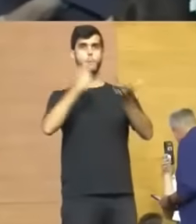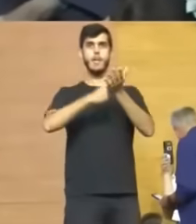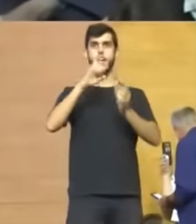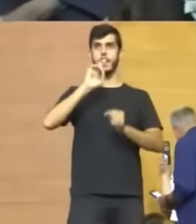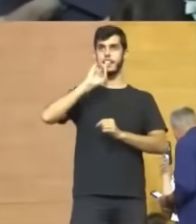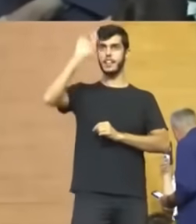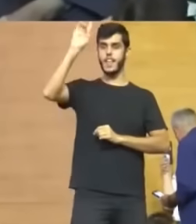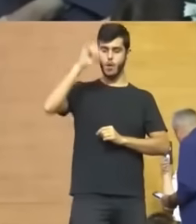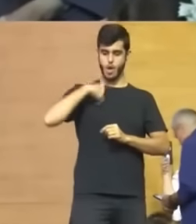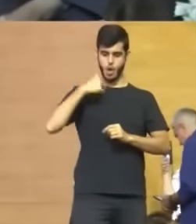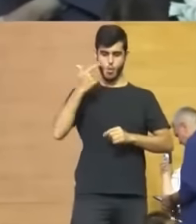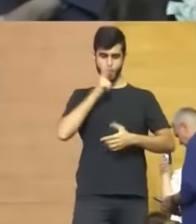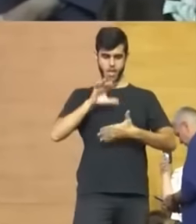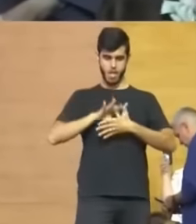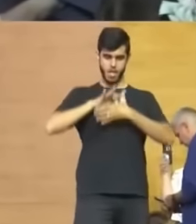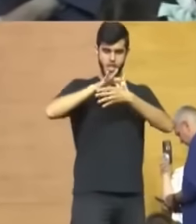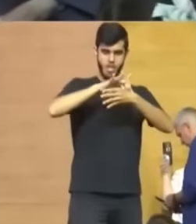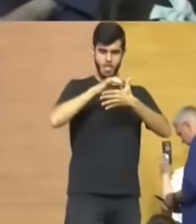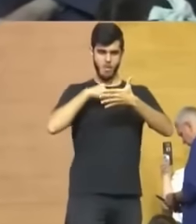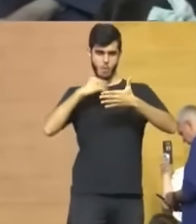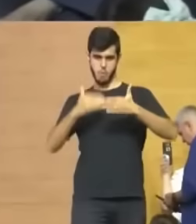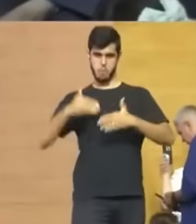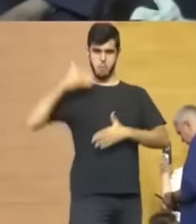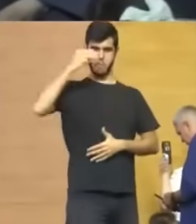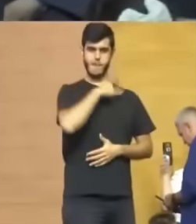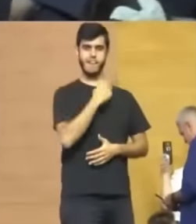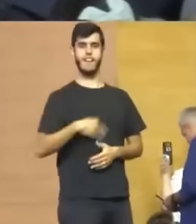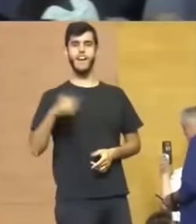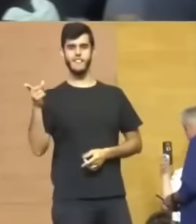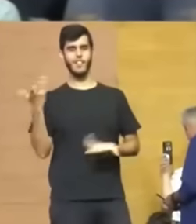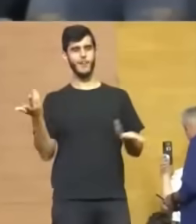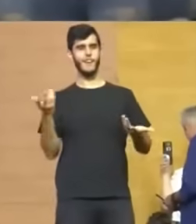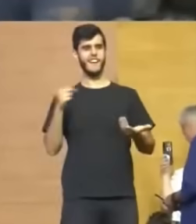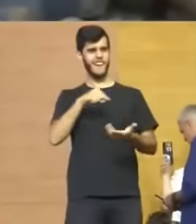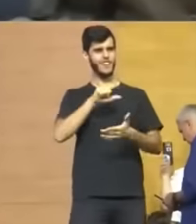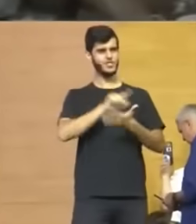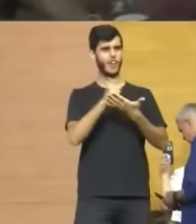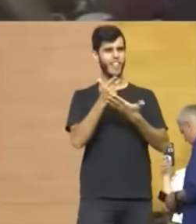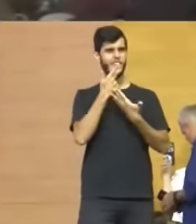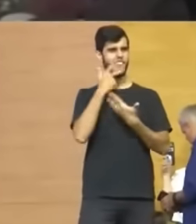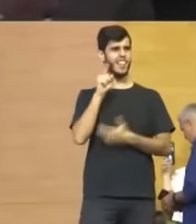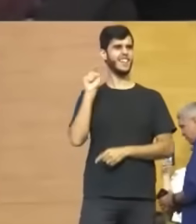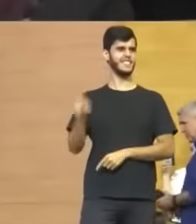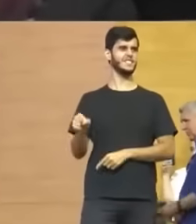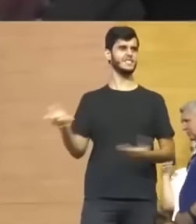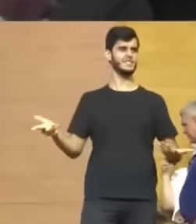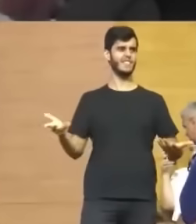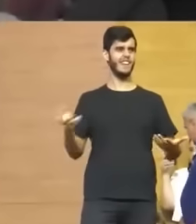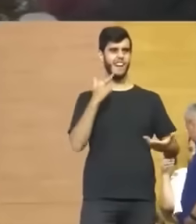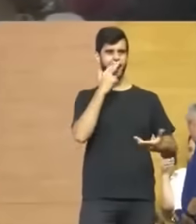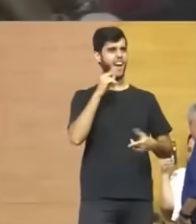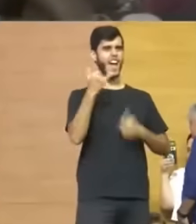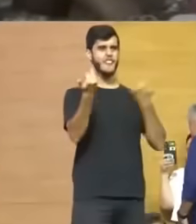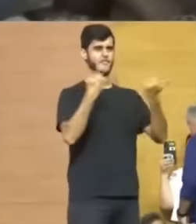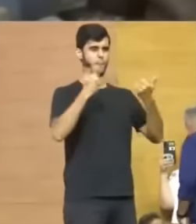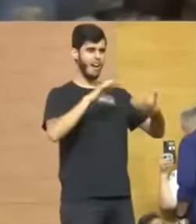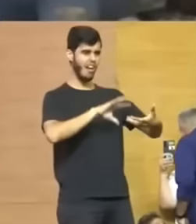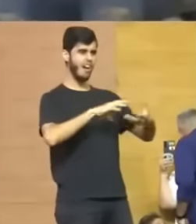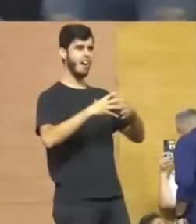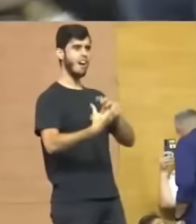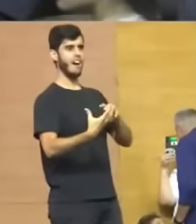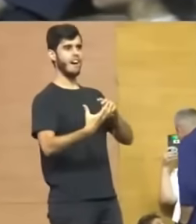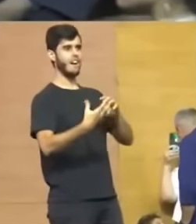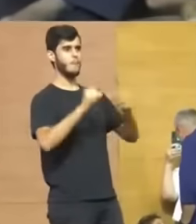no poder. Ainda bem que foi com Deus, né? Mas eles distorceram, porque não foi isso que eu